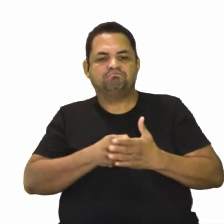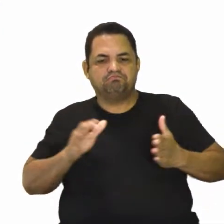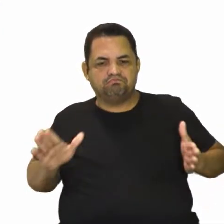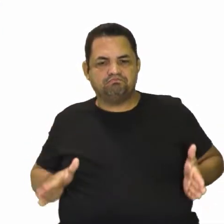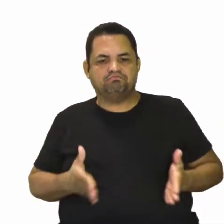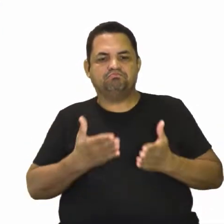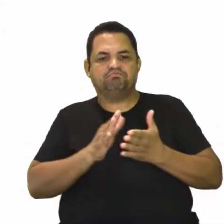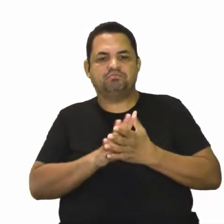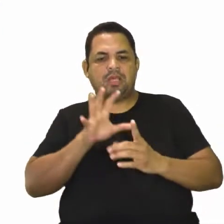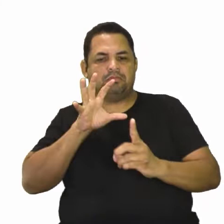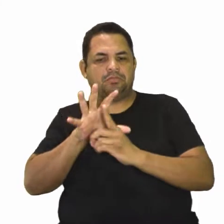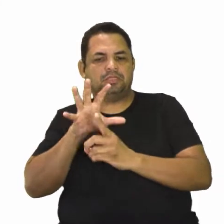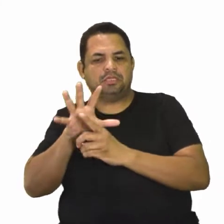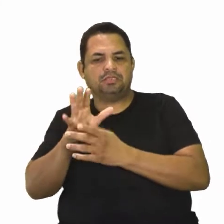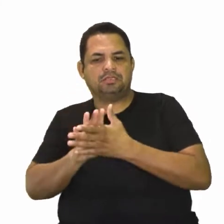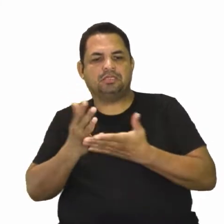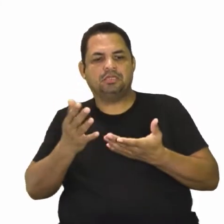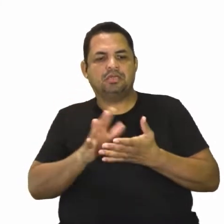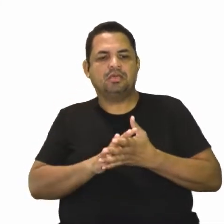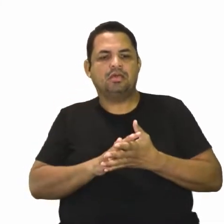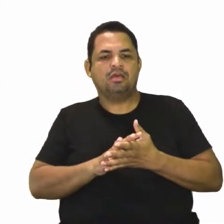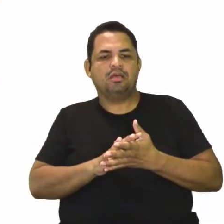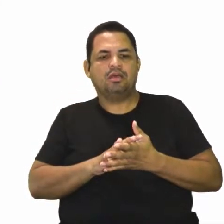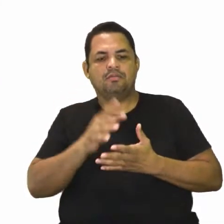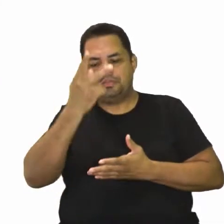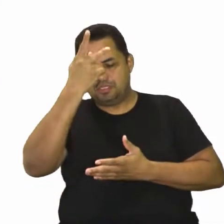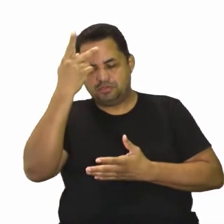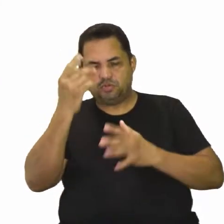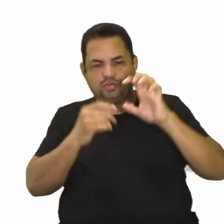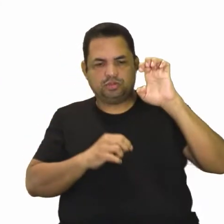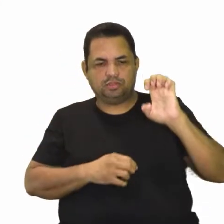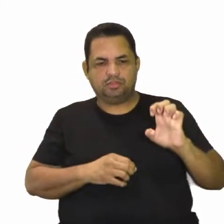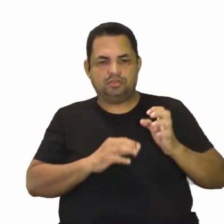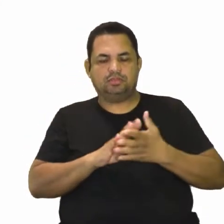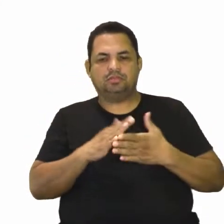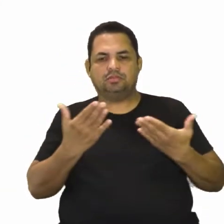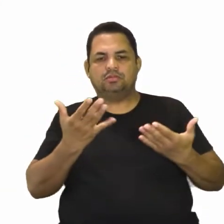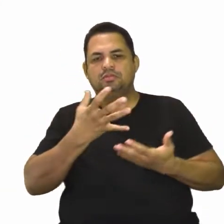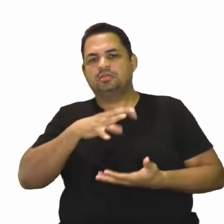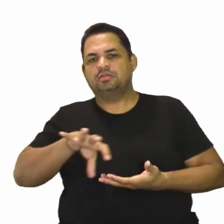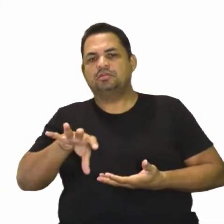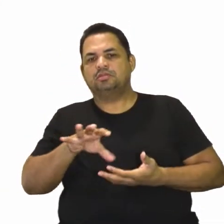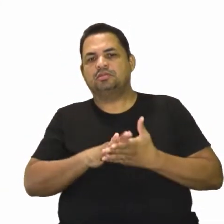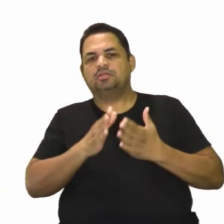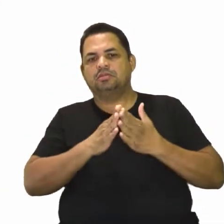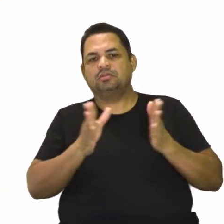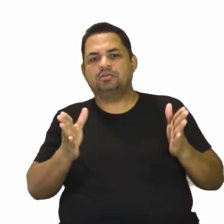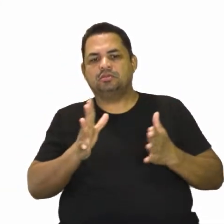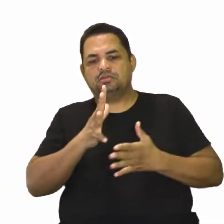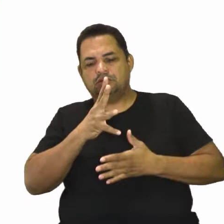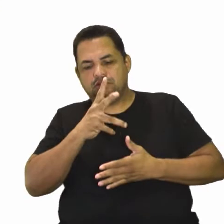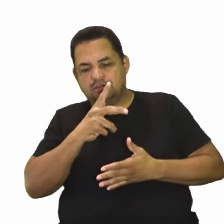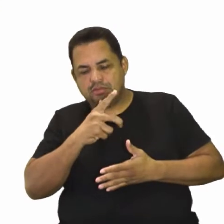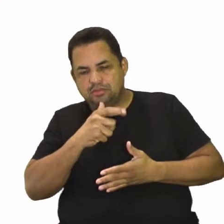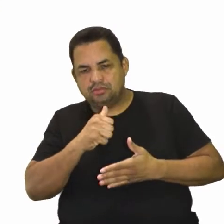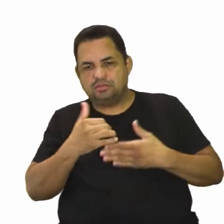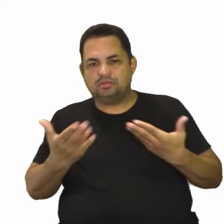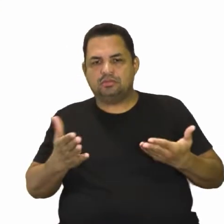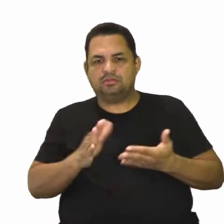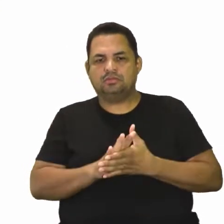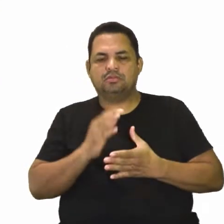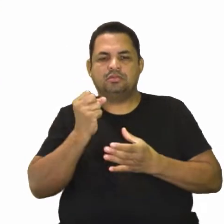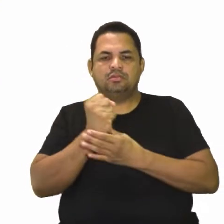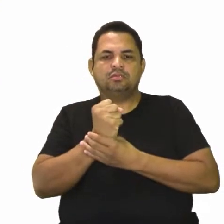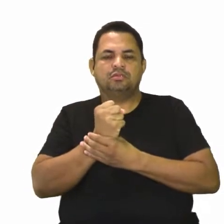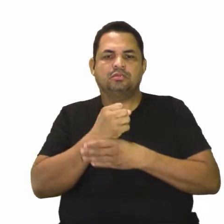ataques clandestinos ao membro da esquerda. Então, a alinhadura não queria essa abertura lenta, gradual e